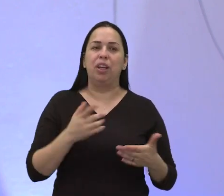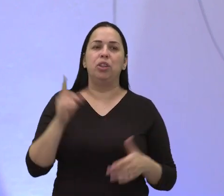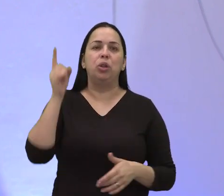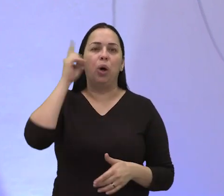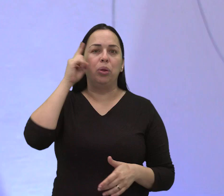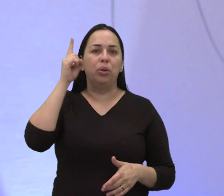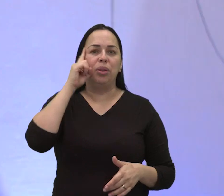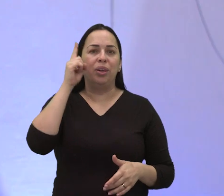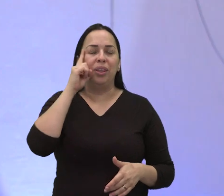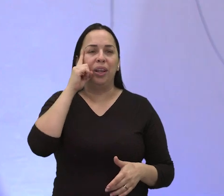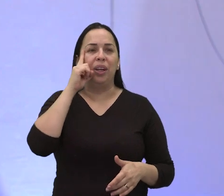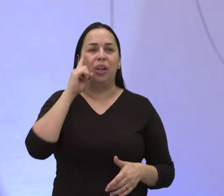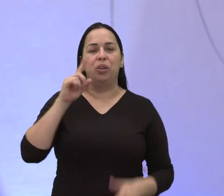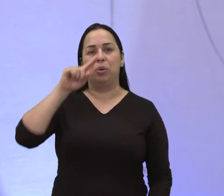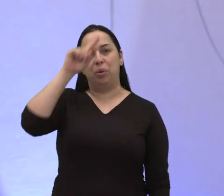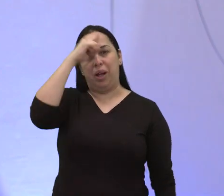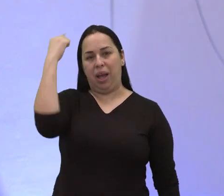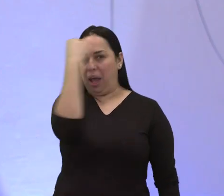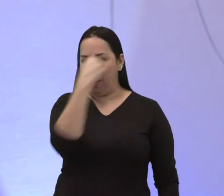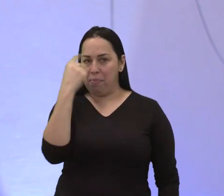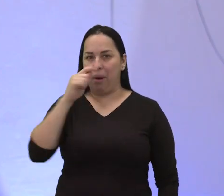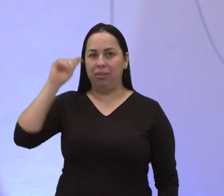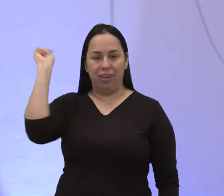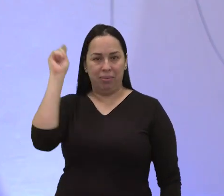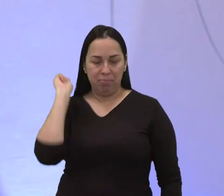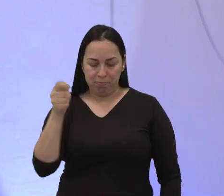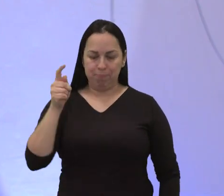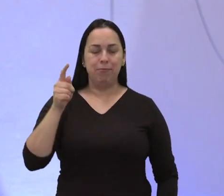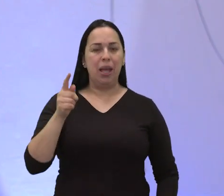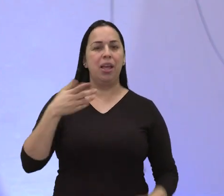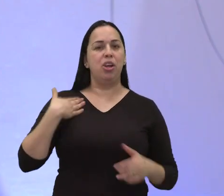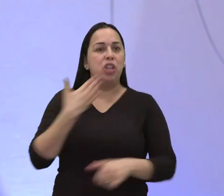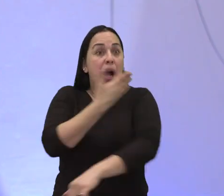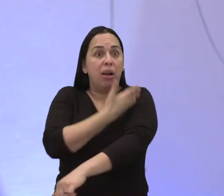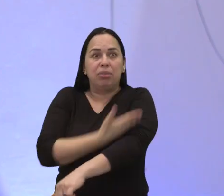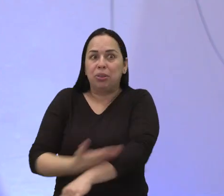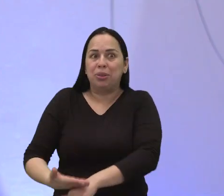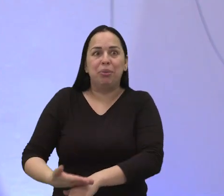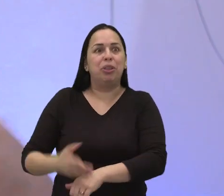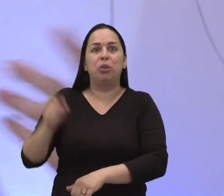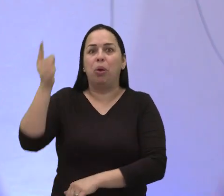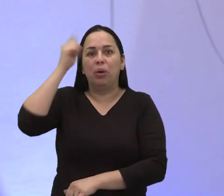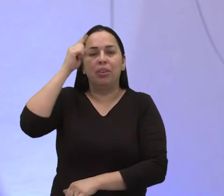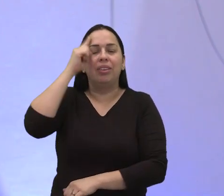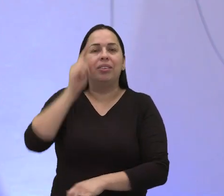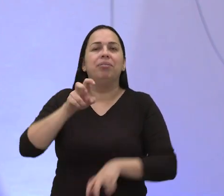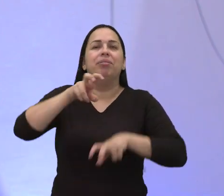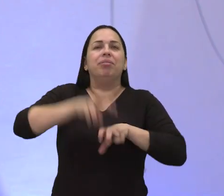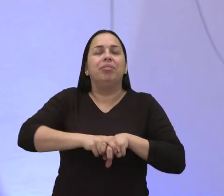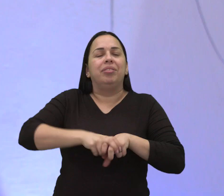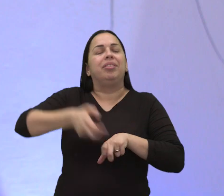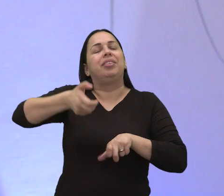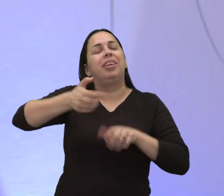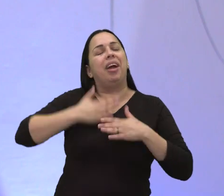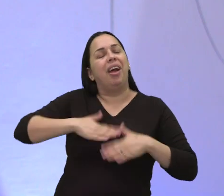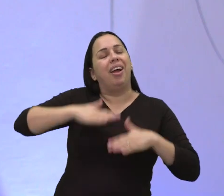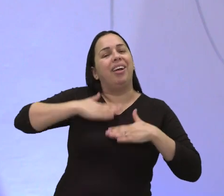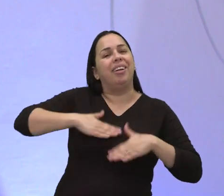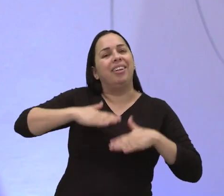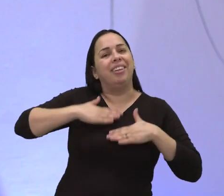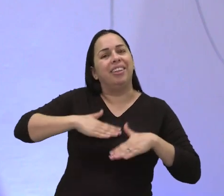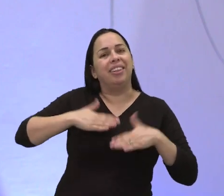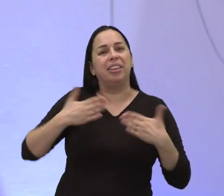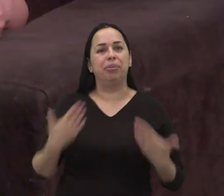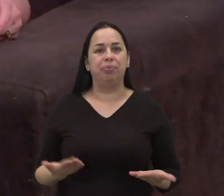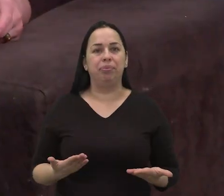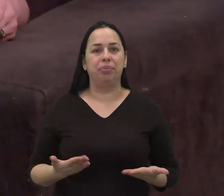praticamente todo dia um filme do Harry Potter. Então eu tenho esse hábito, acaba sendo confortável também e eu